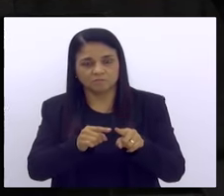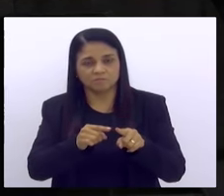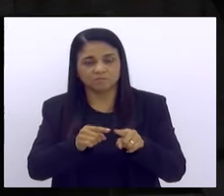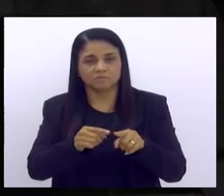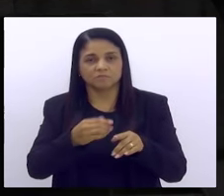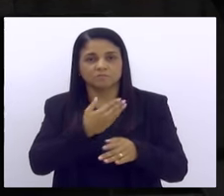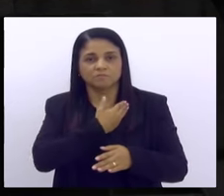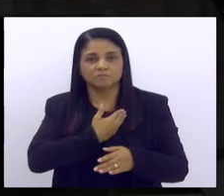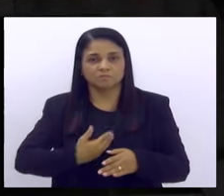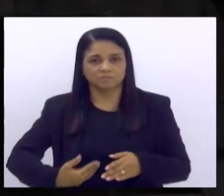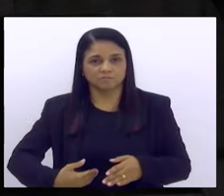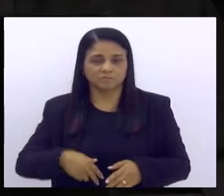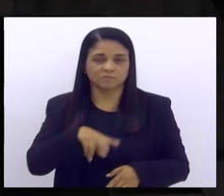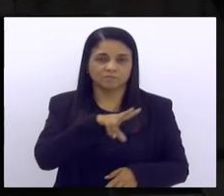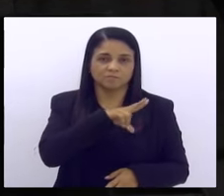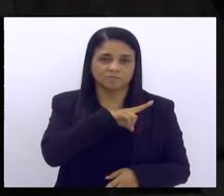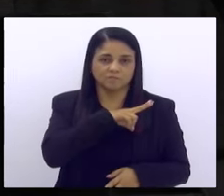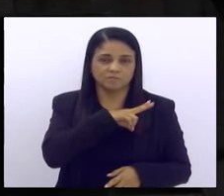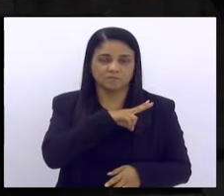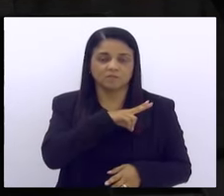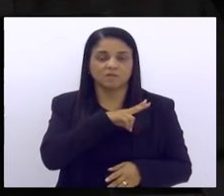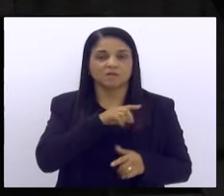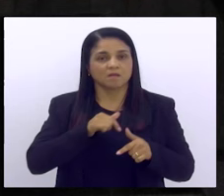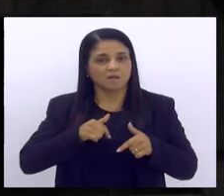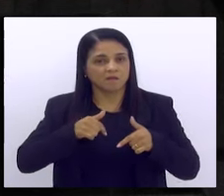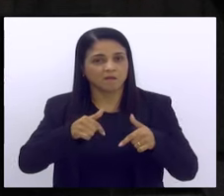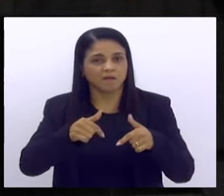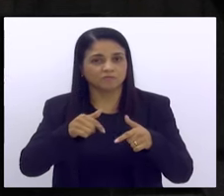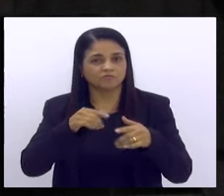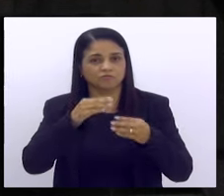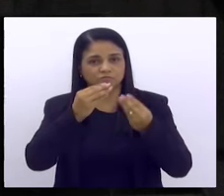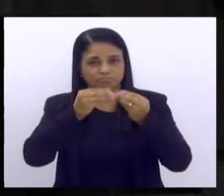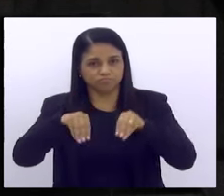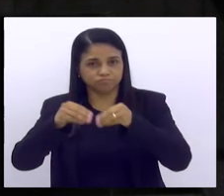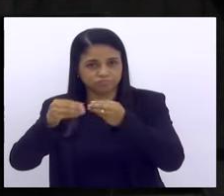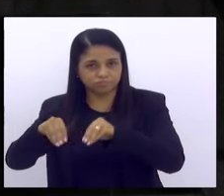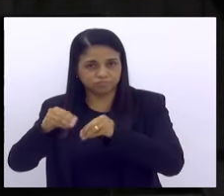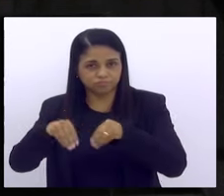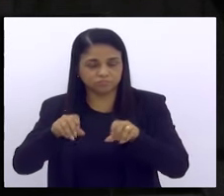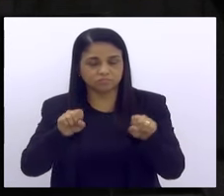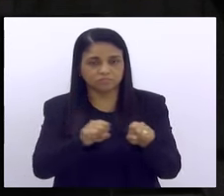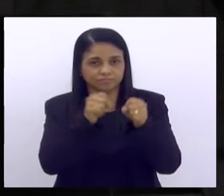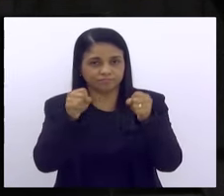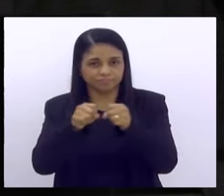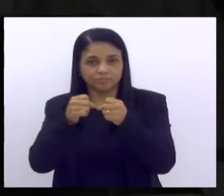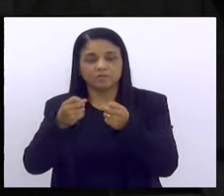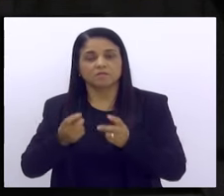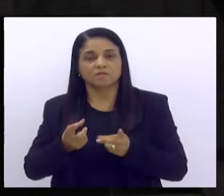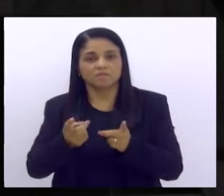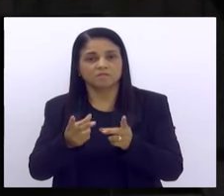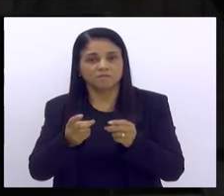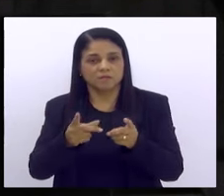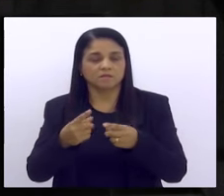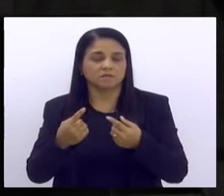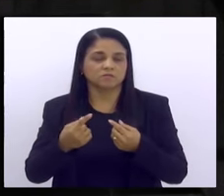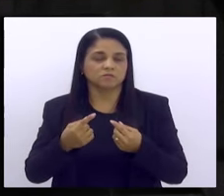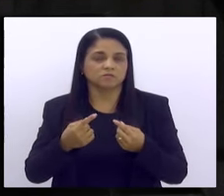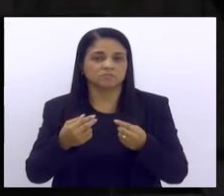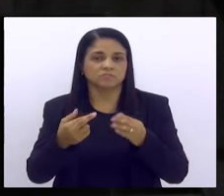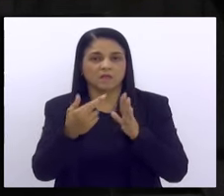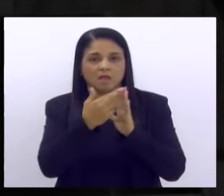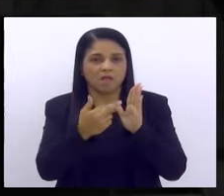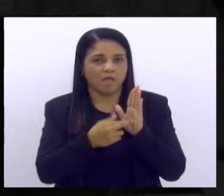privado, atos de vandalismo, comércio ilegal de ambulantes e retirada